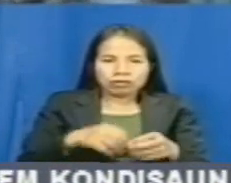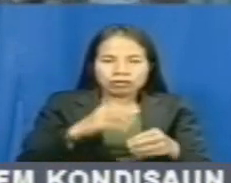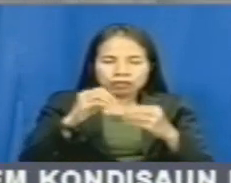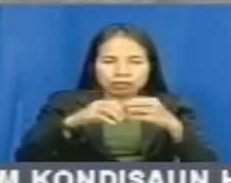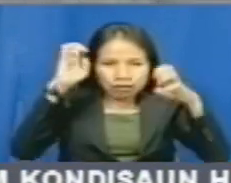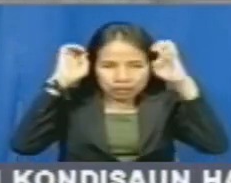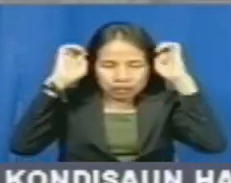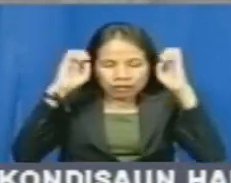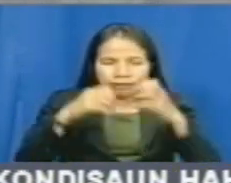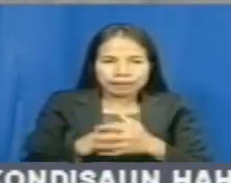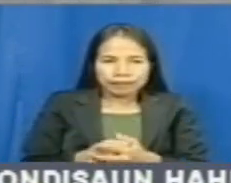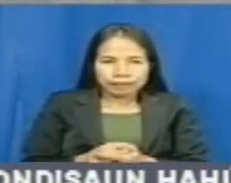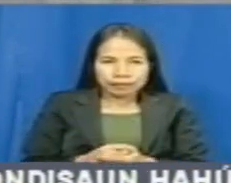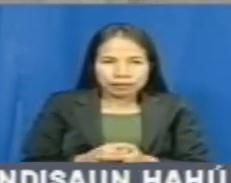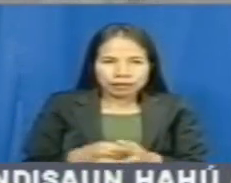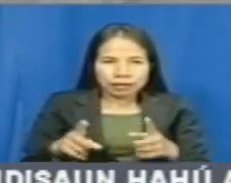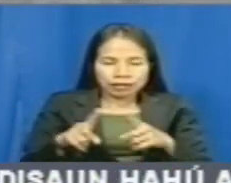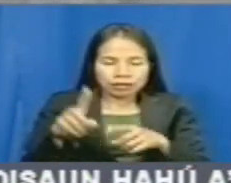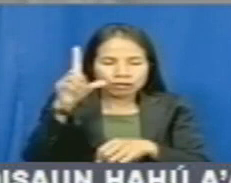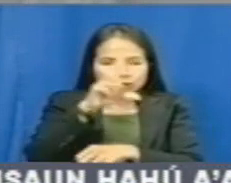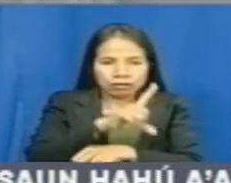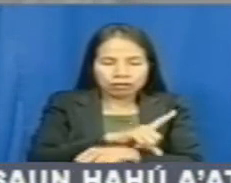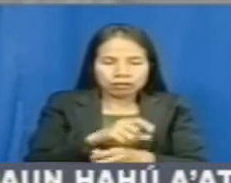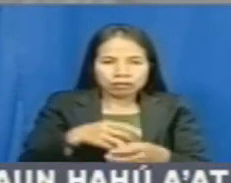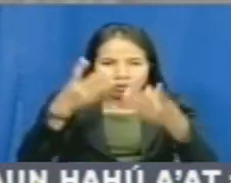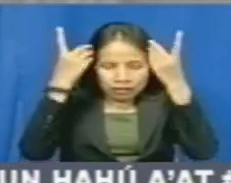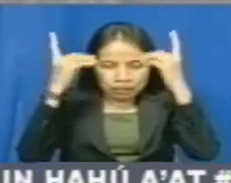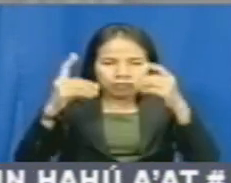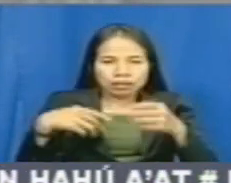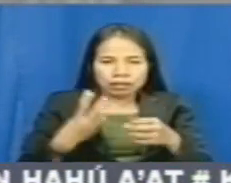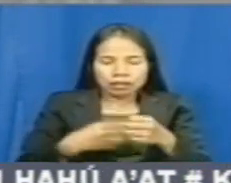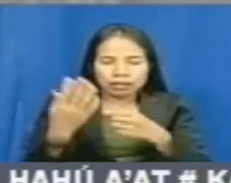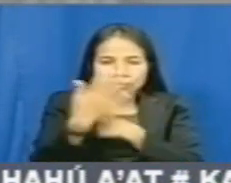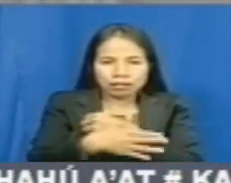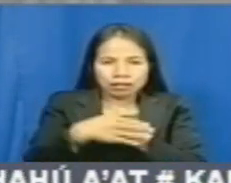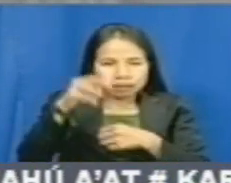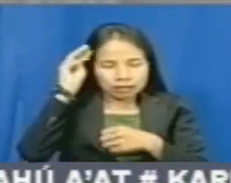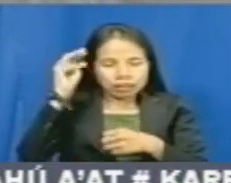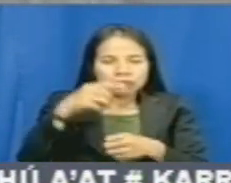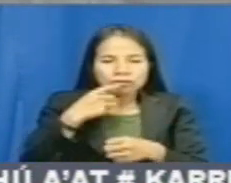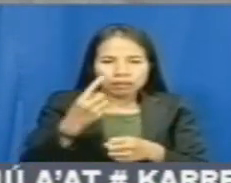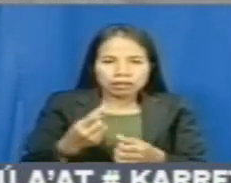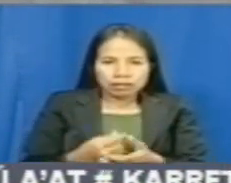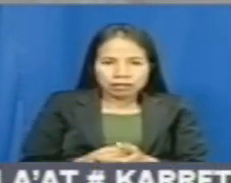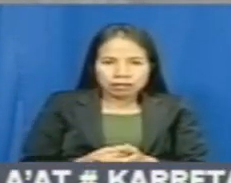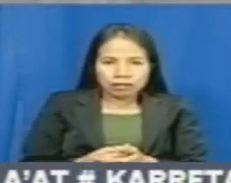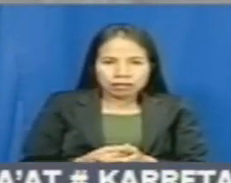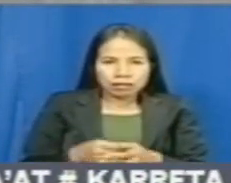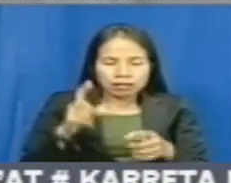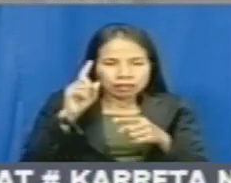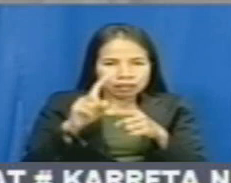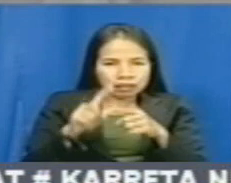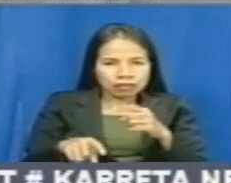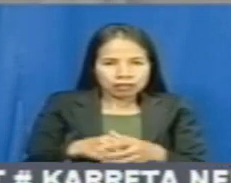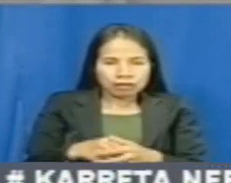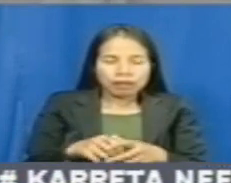educação. Ali sira, ansa uhin loro, organização barak mese narai. Uhin, minister temi. Organização barak,